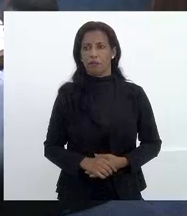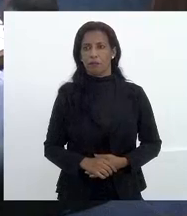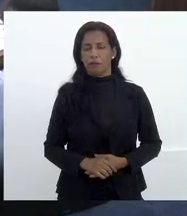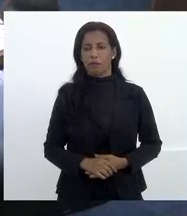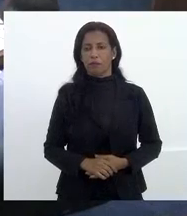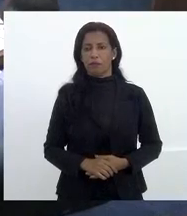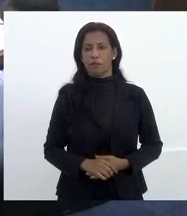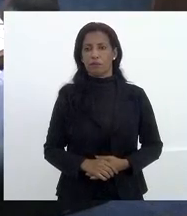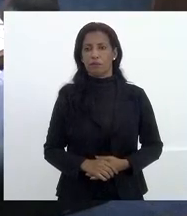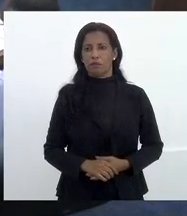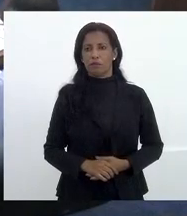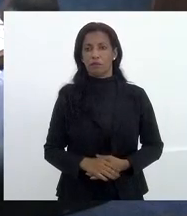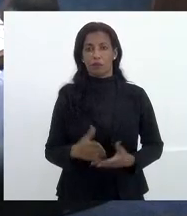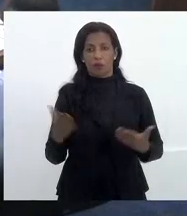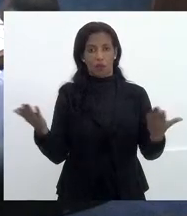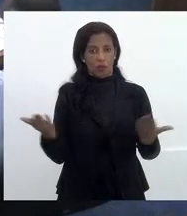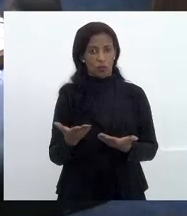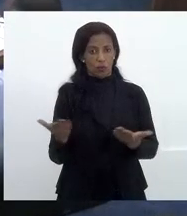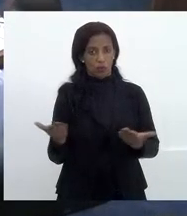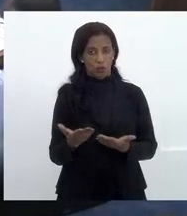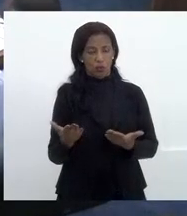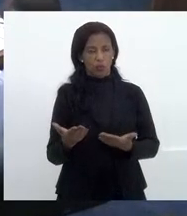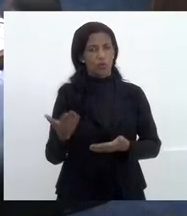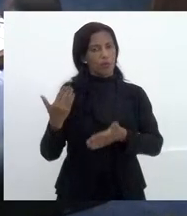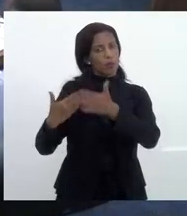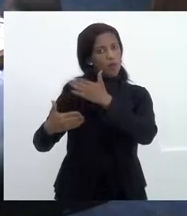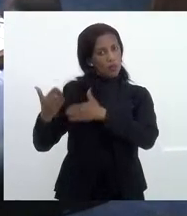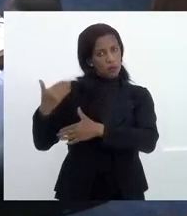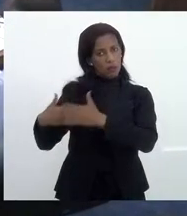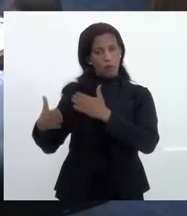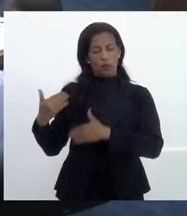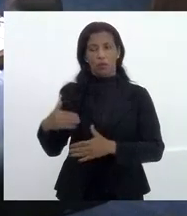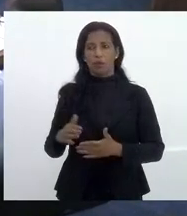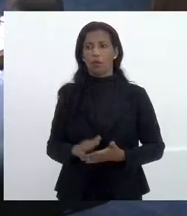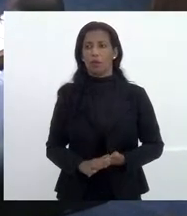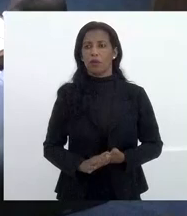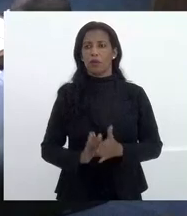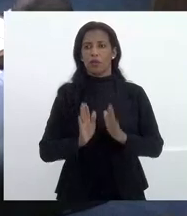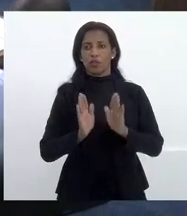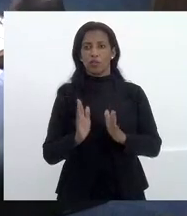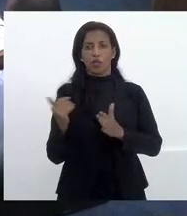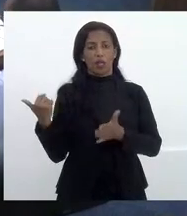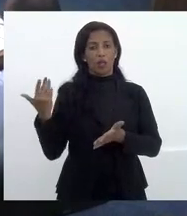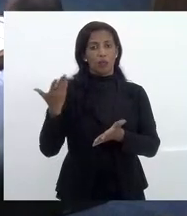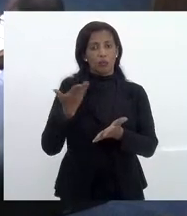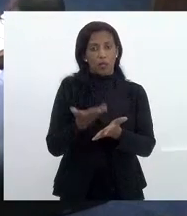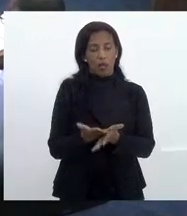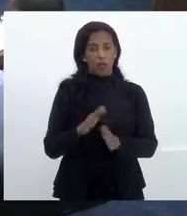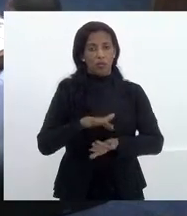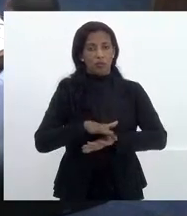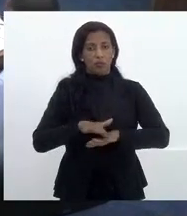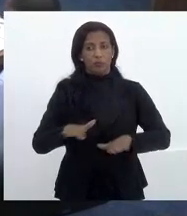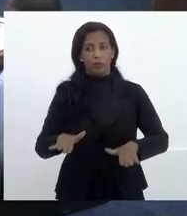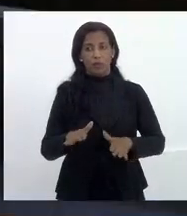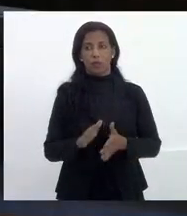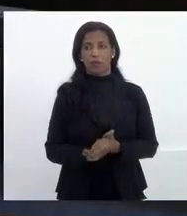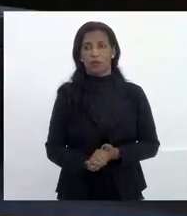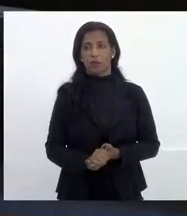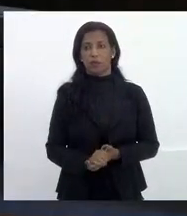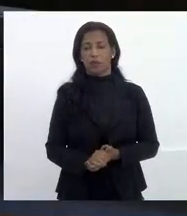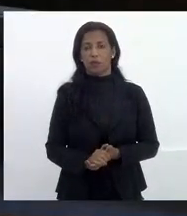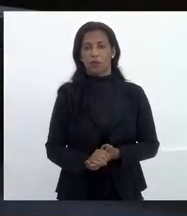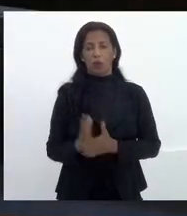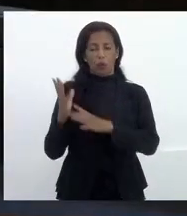Não essa versão que veio hoje mas a versão anterior tá já não traz mais a questão